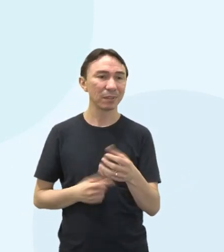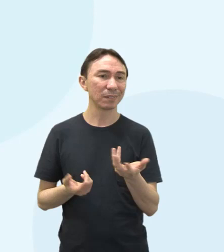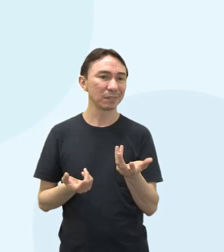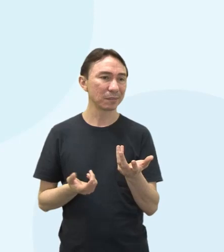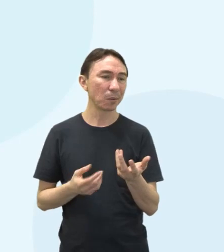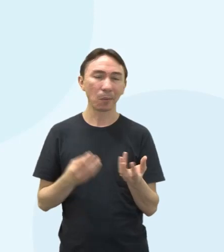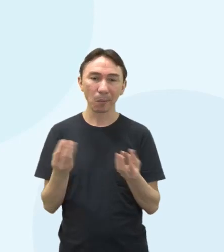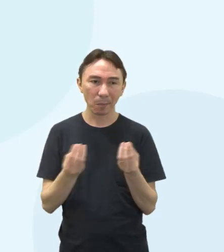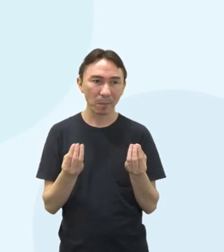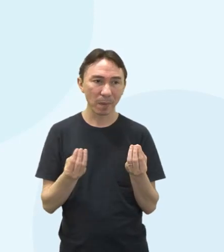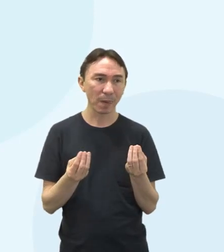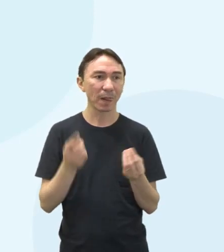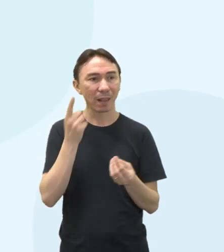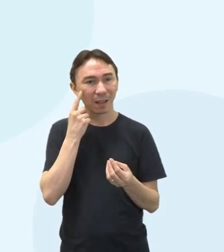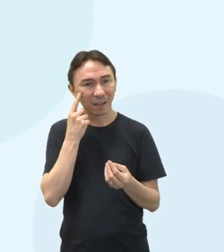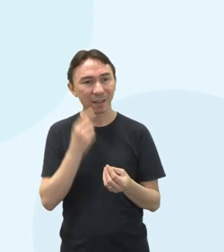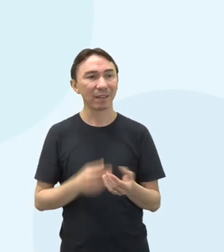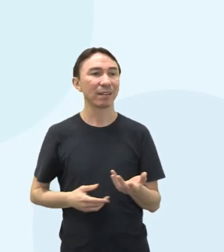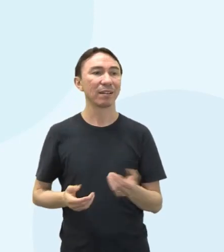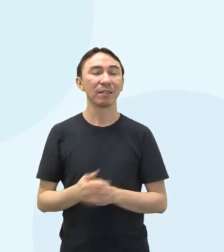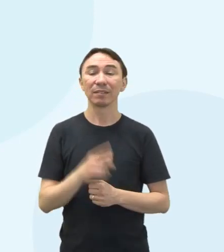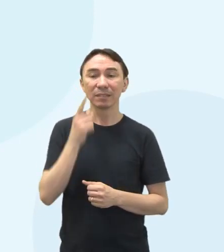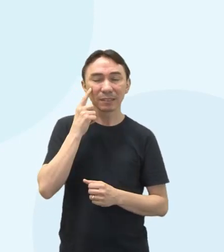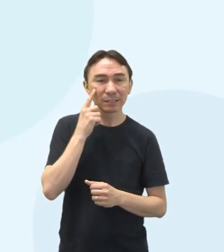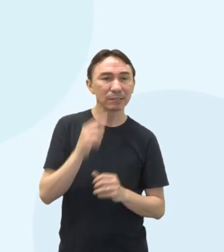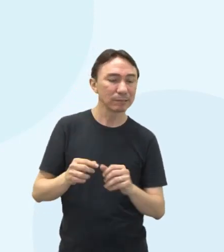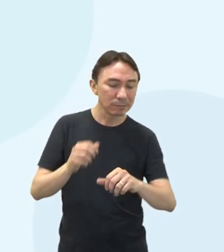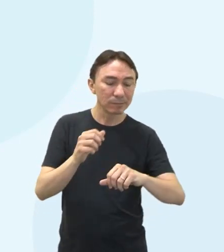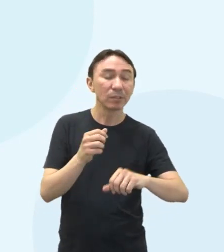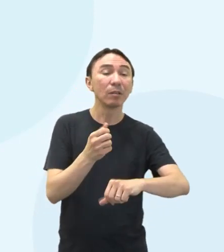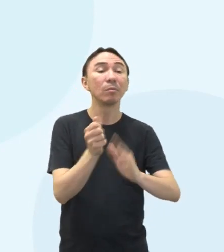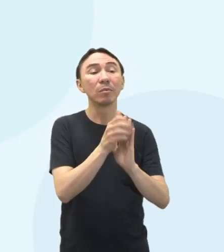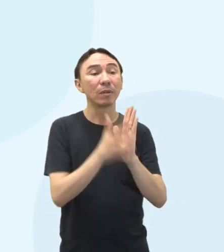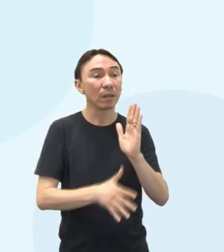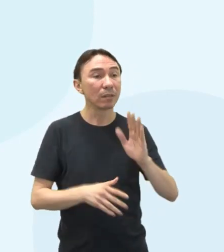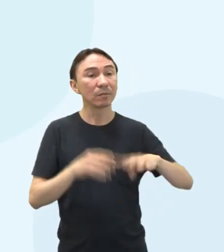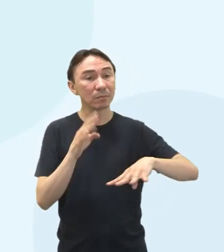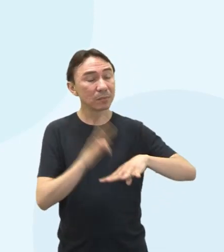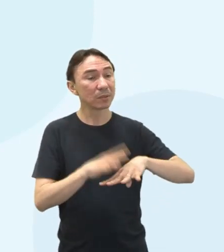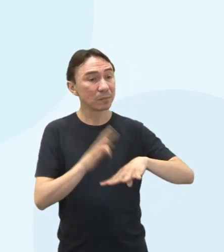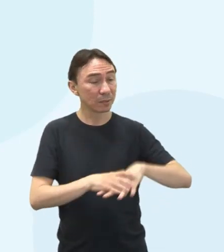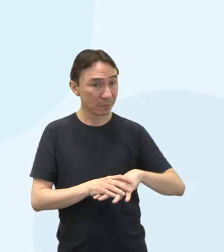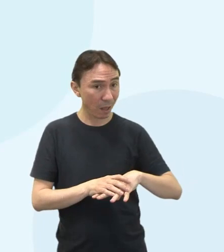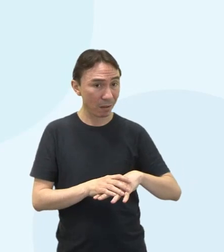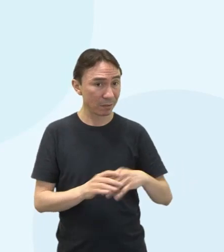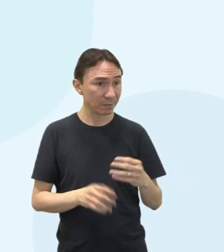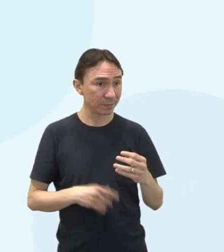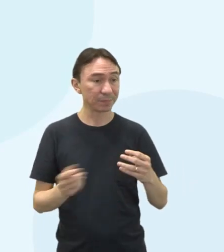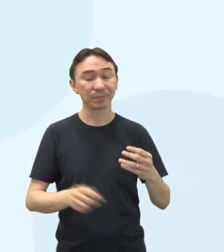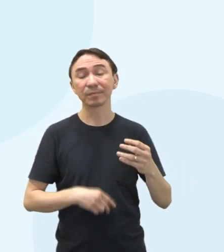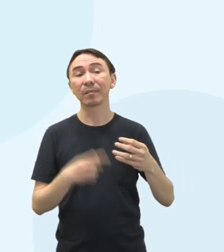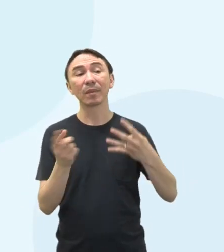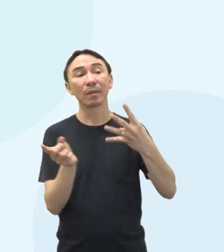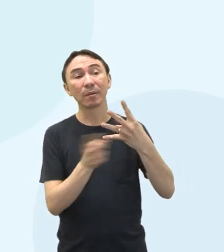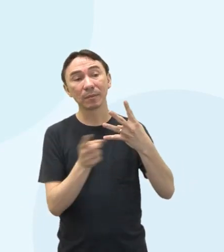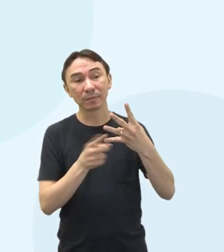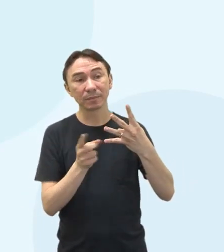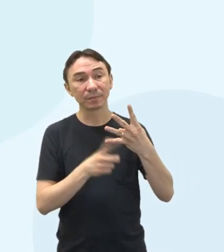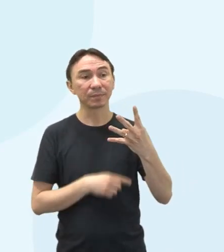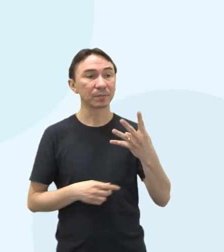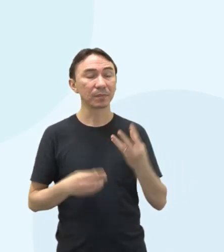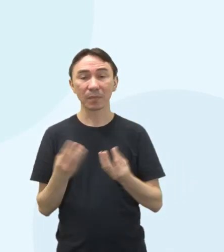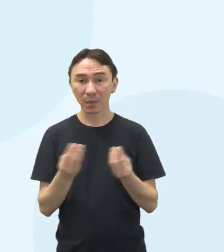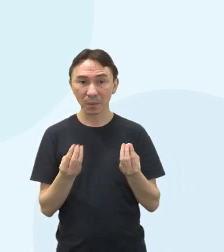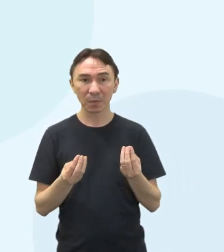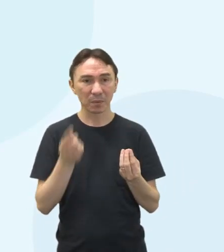formá-los considerando as atividades de matemática e por fim pensando sobre as condições didáticas